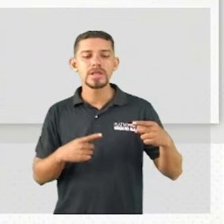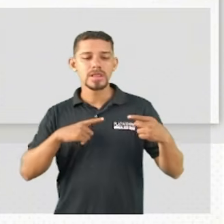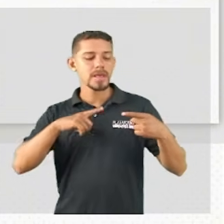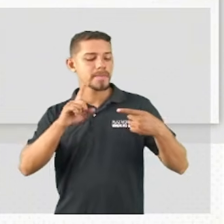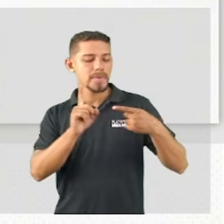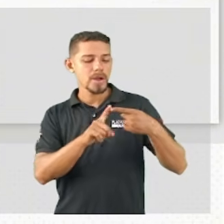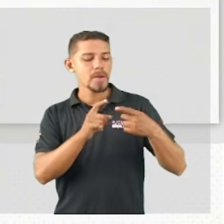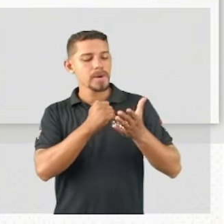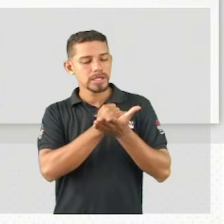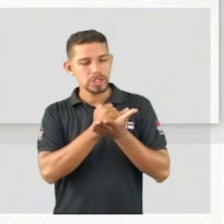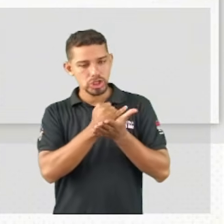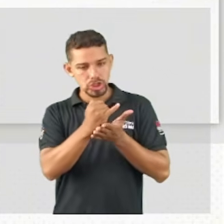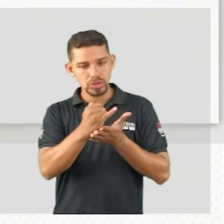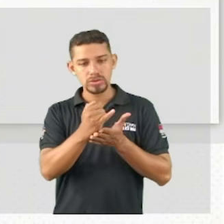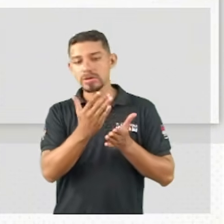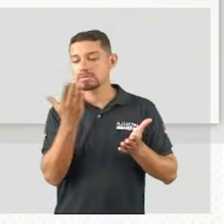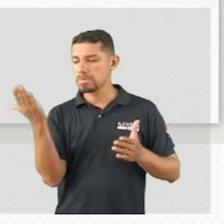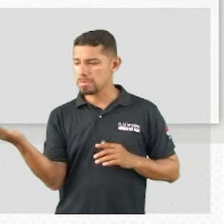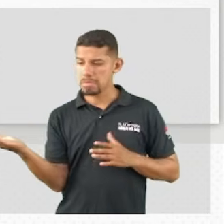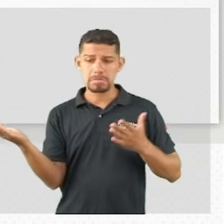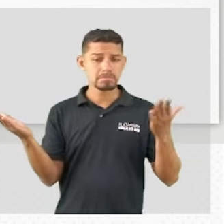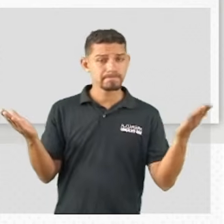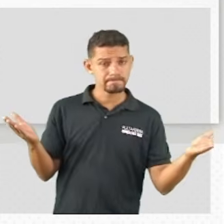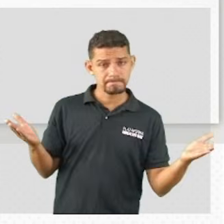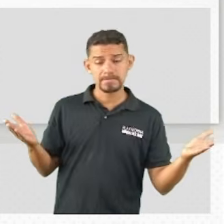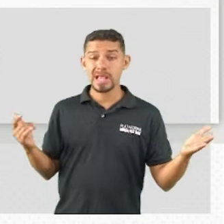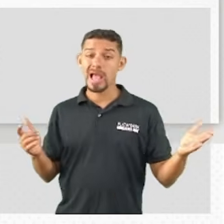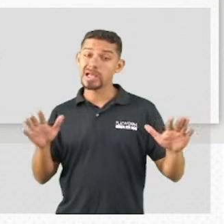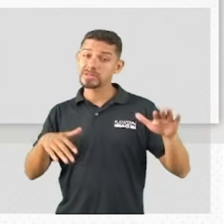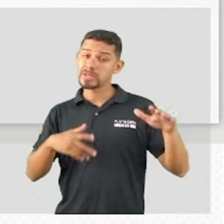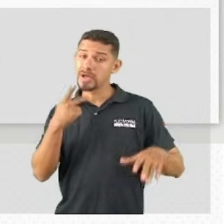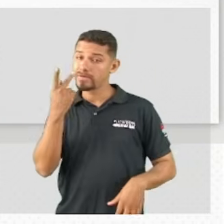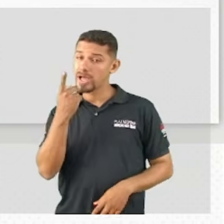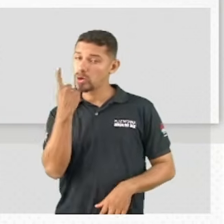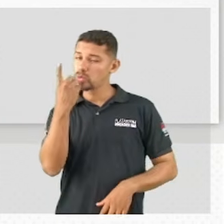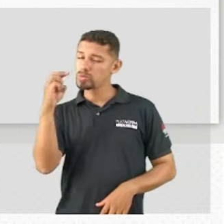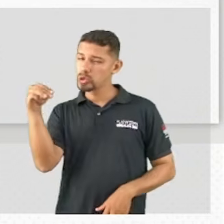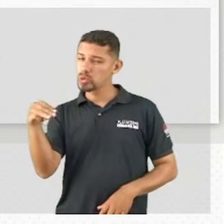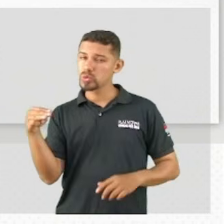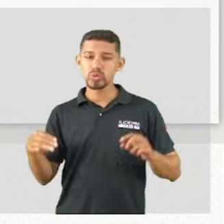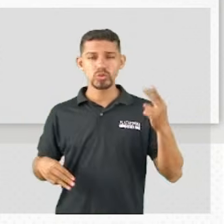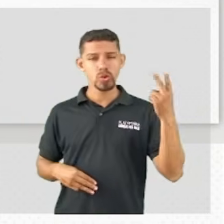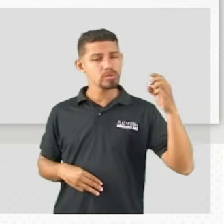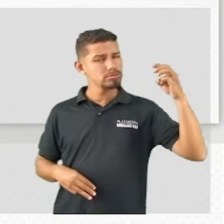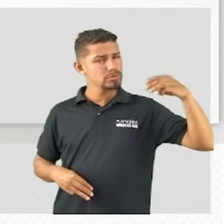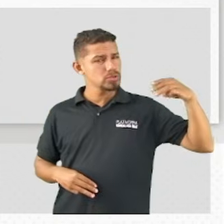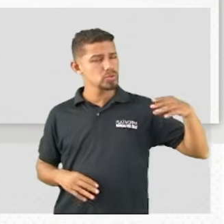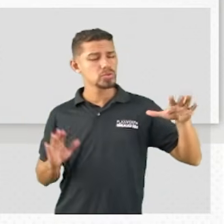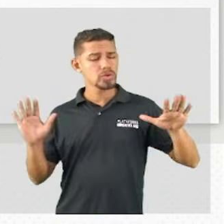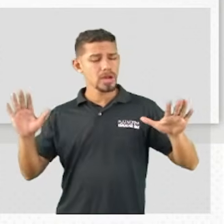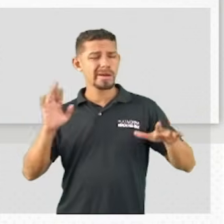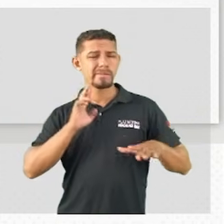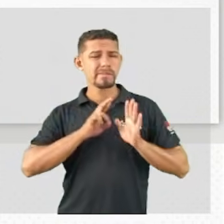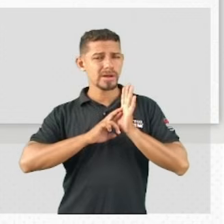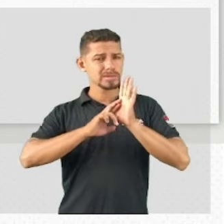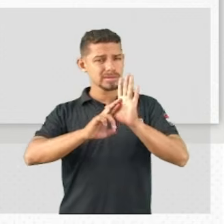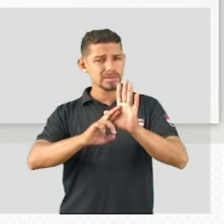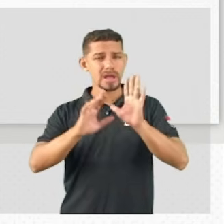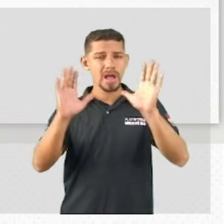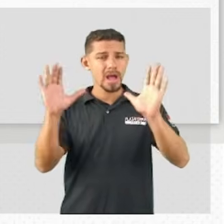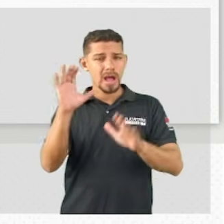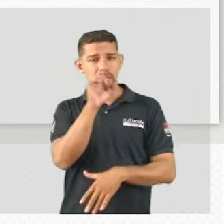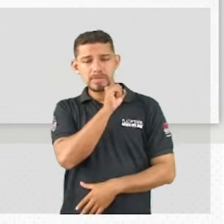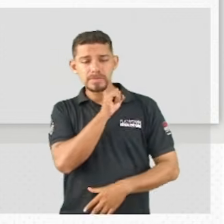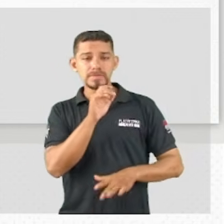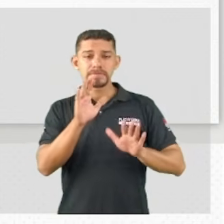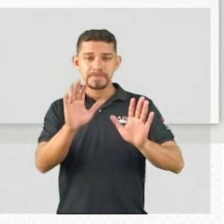né, de ambos os lados. Muitas vezes é uma fala, 1 minuto, 2 minutos, para cada um se apresentar bem rápido. E aí a pessoa tem